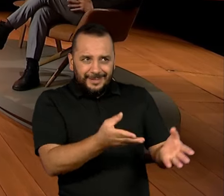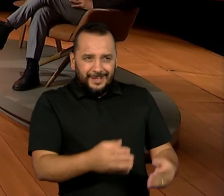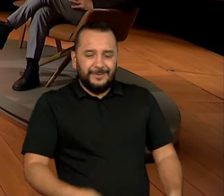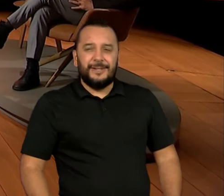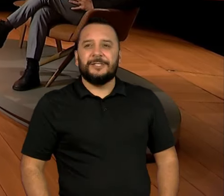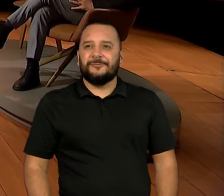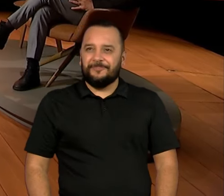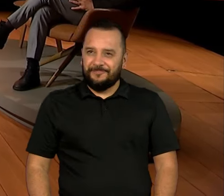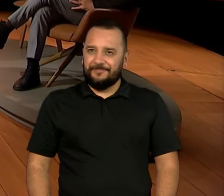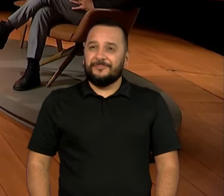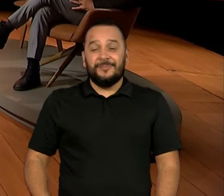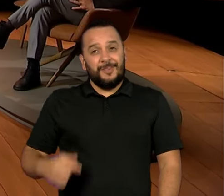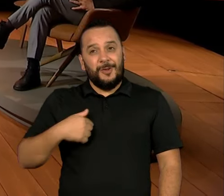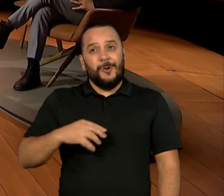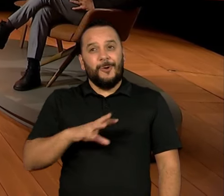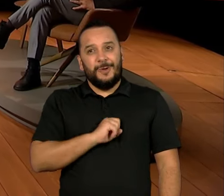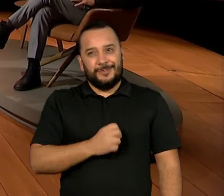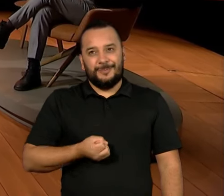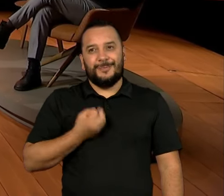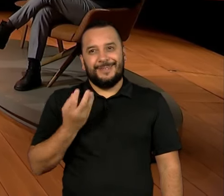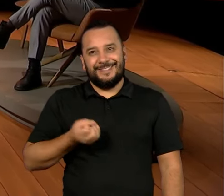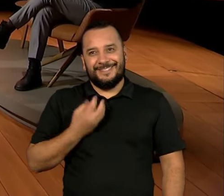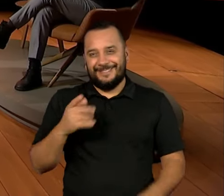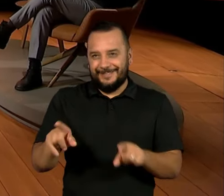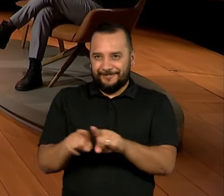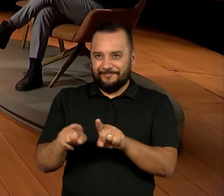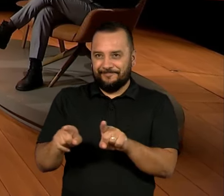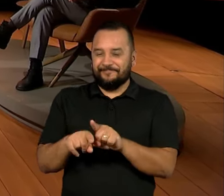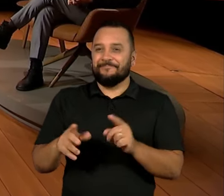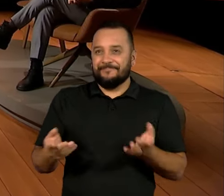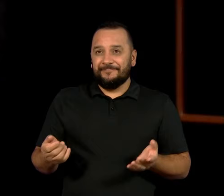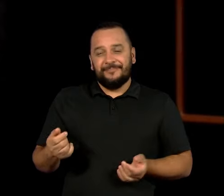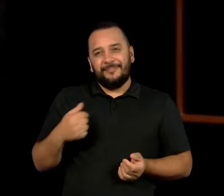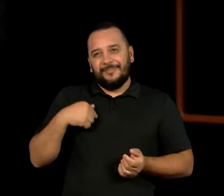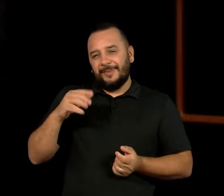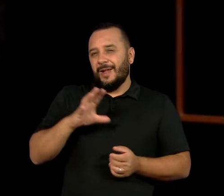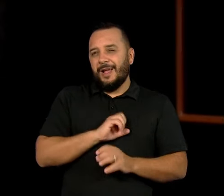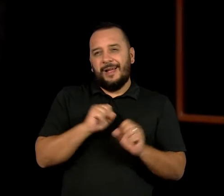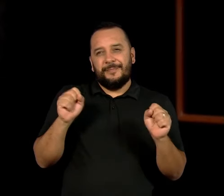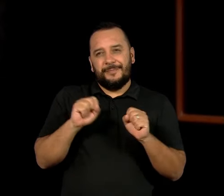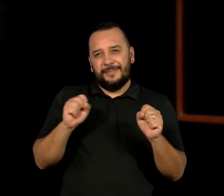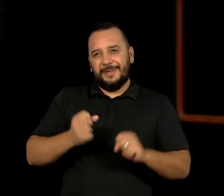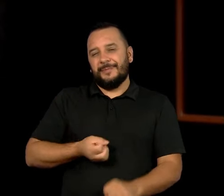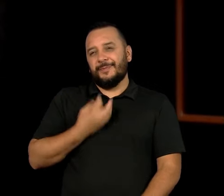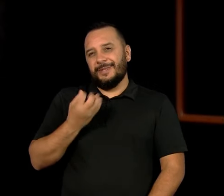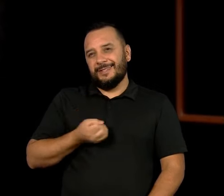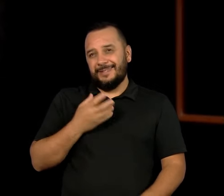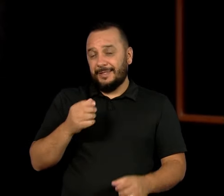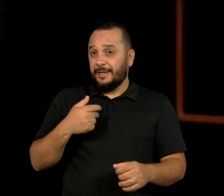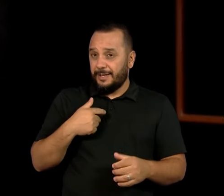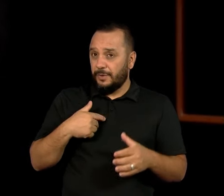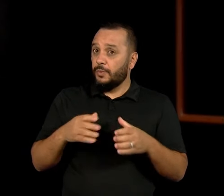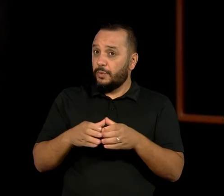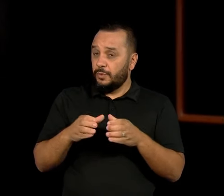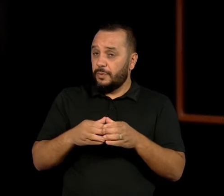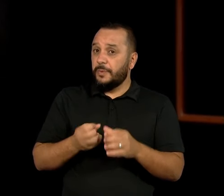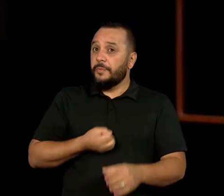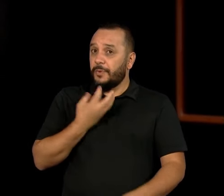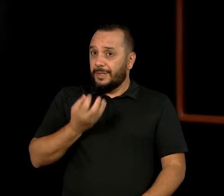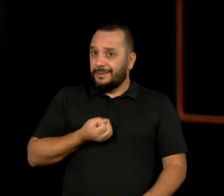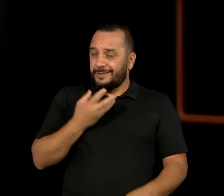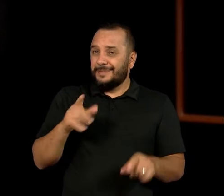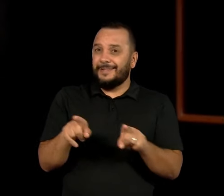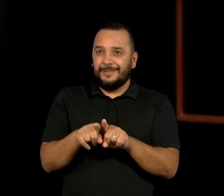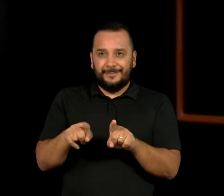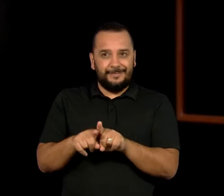Eu sempre gostei de ser poeta também. Eu sempre amei a poesia. Participei de um grupo de poesia também